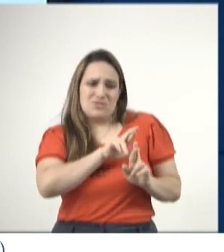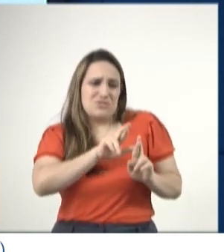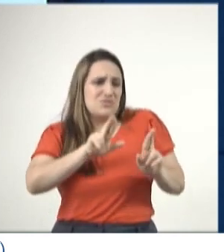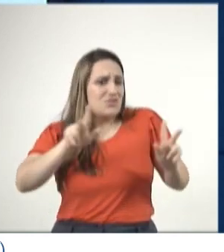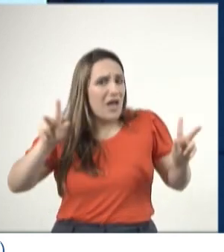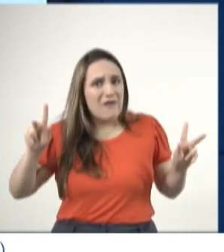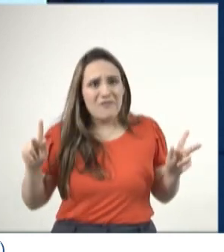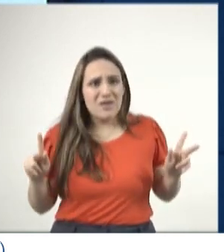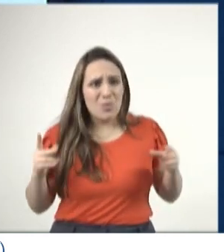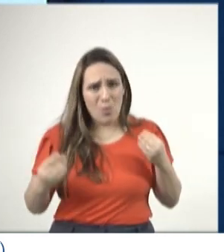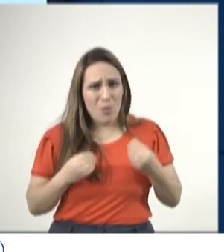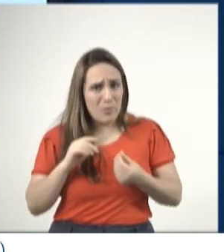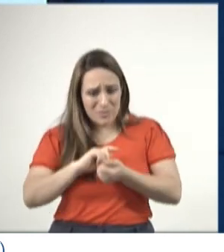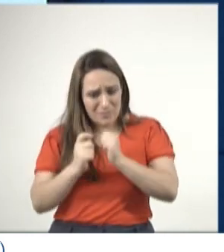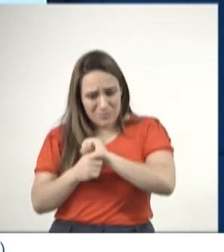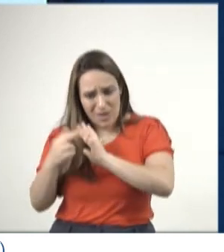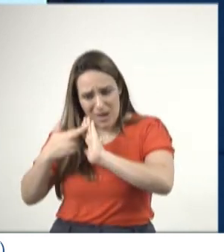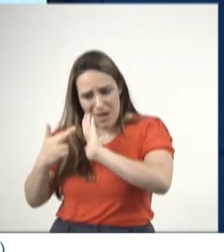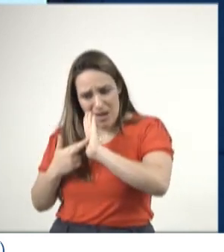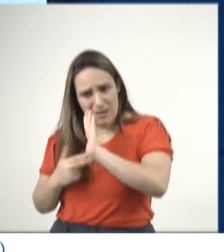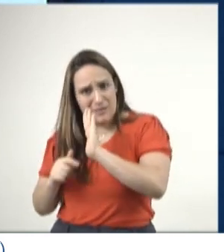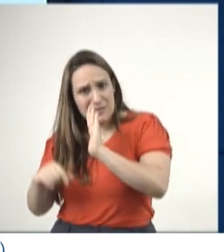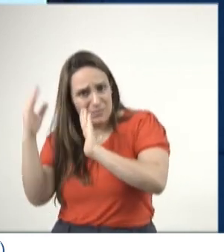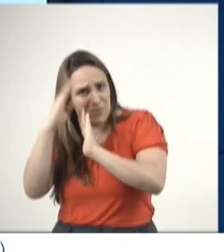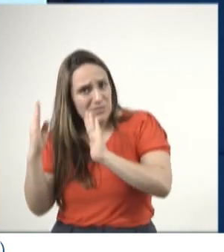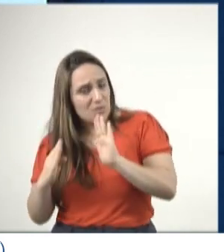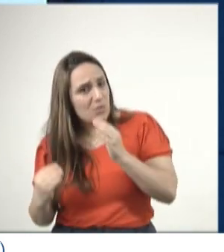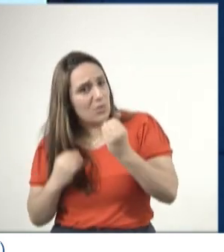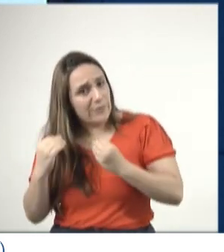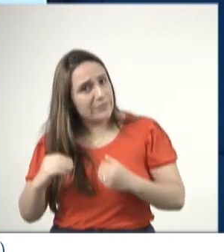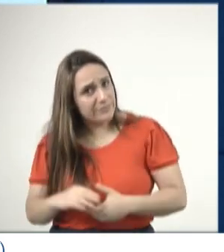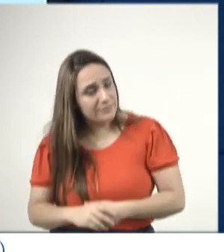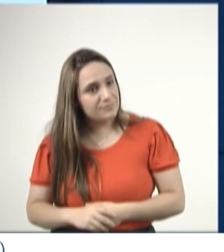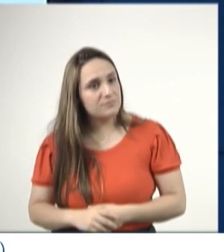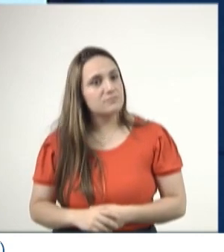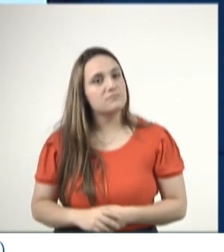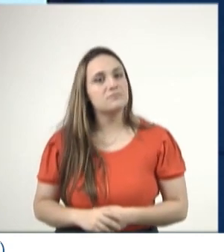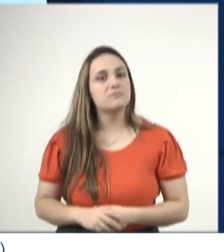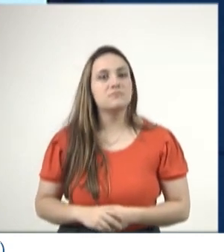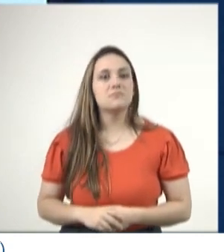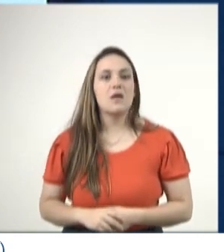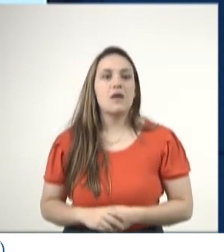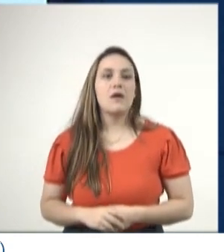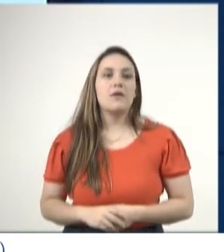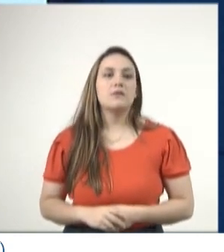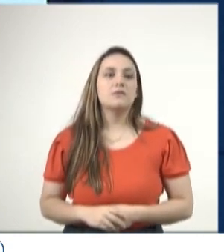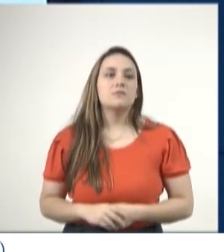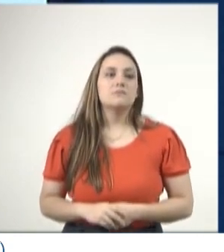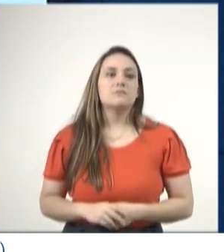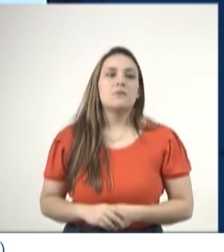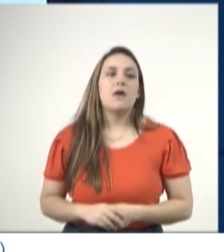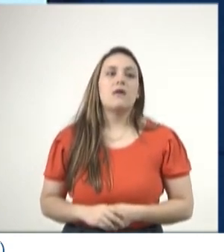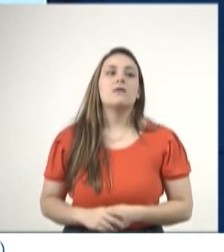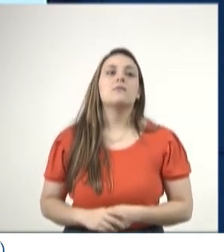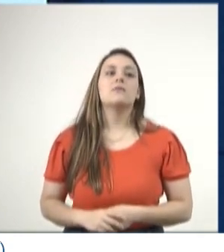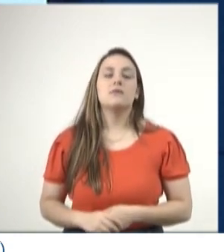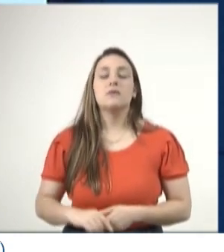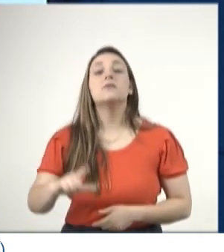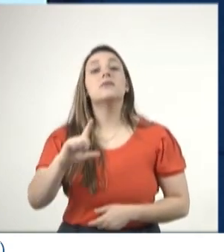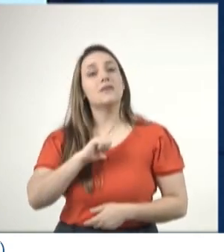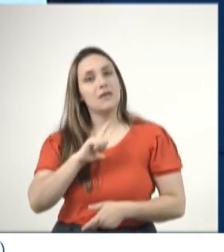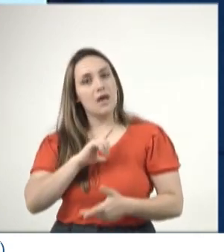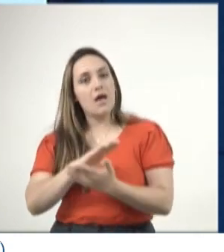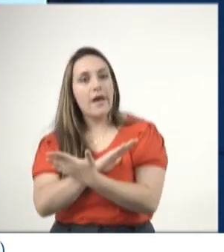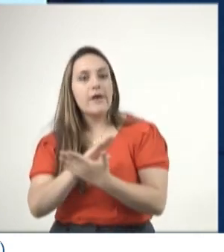realidade dessas para o Brasil? Bom, isso é a realidade de outros países que já declararam utilizar, dentro da